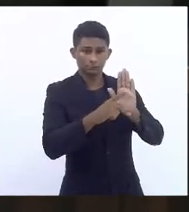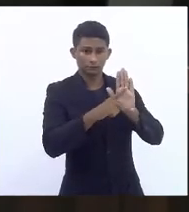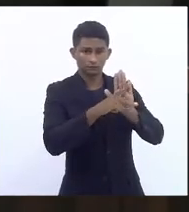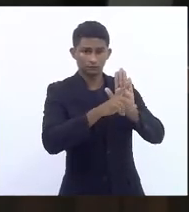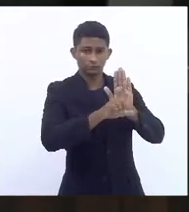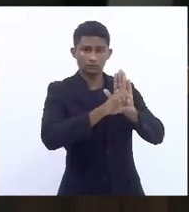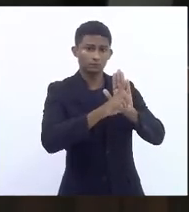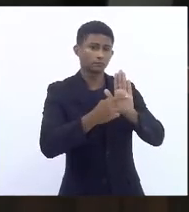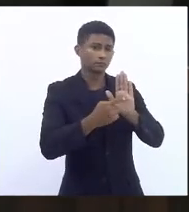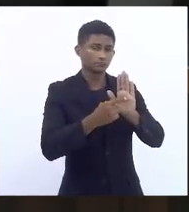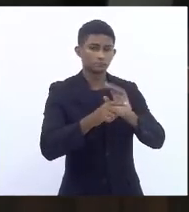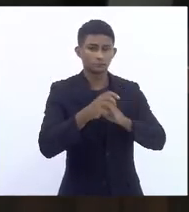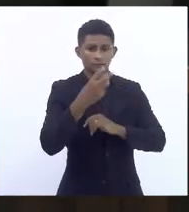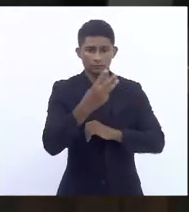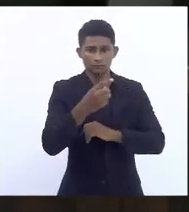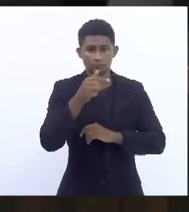lei